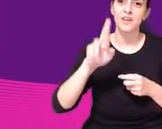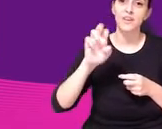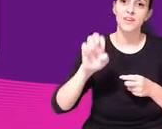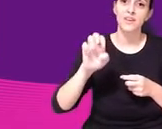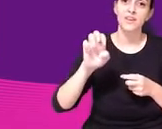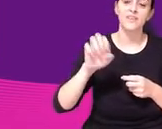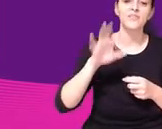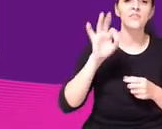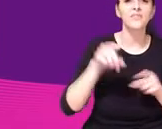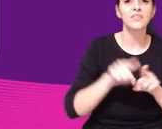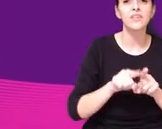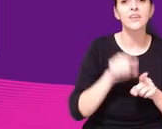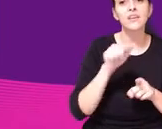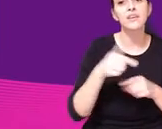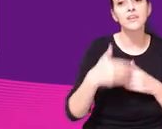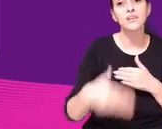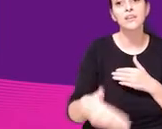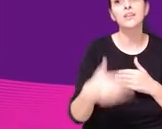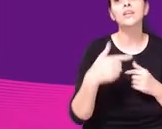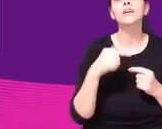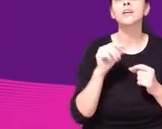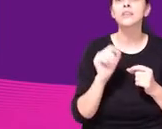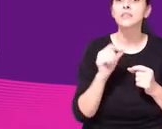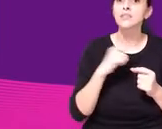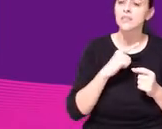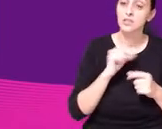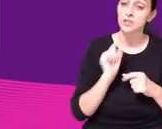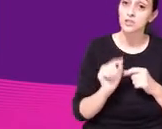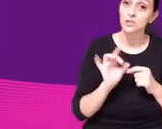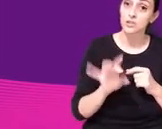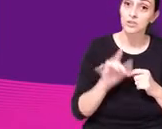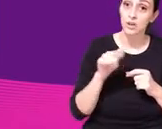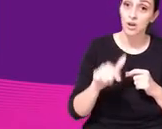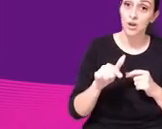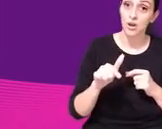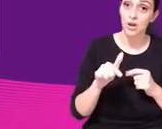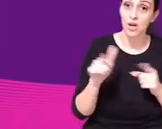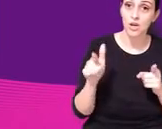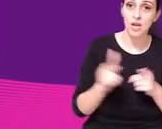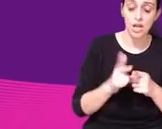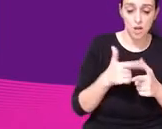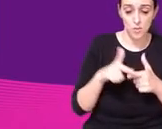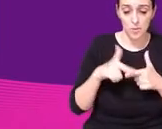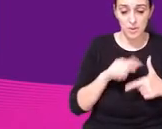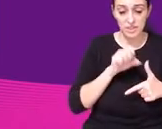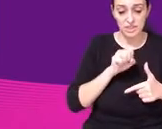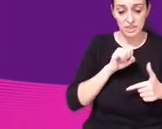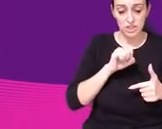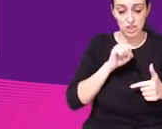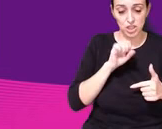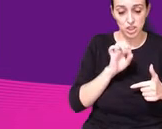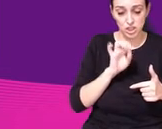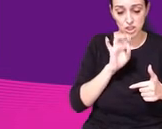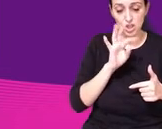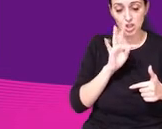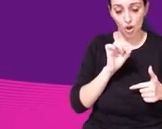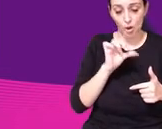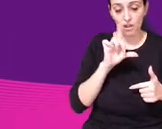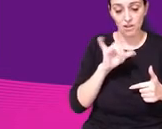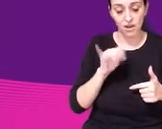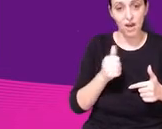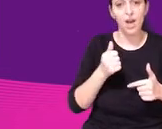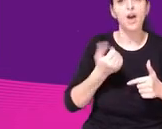22% dos pacientes só que têm disfunção sistólica no Brasil estão em uso de